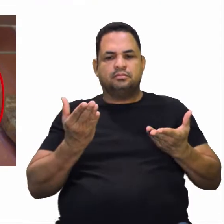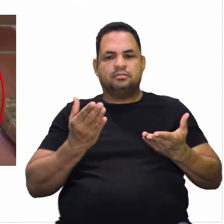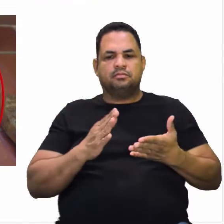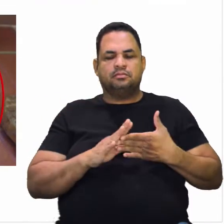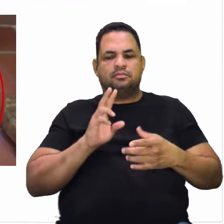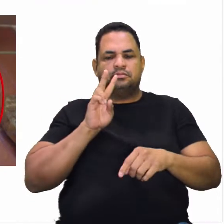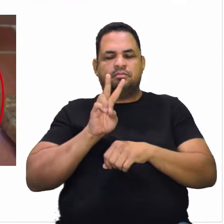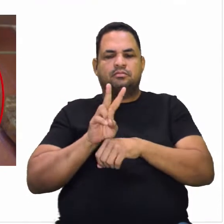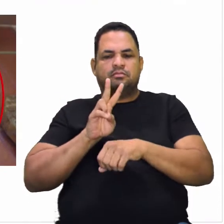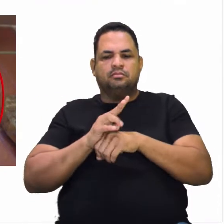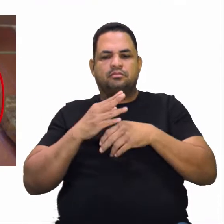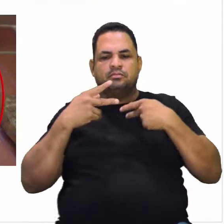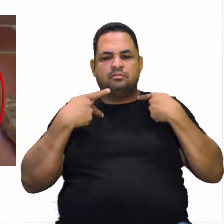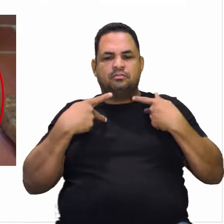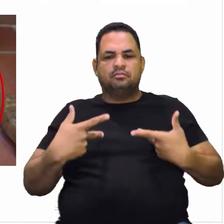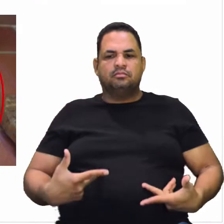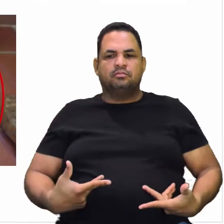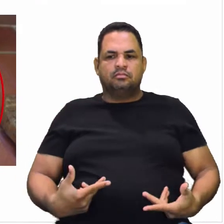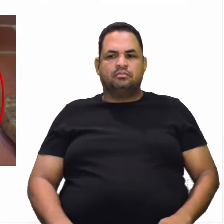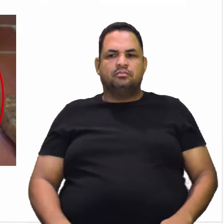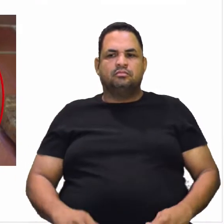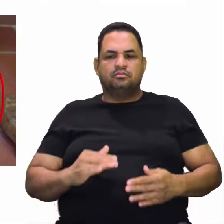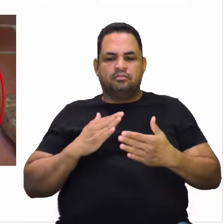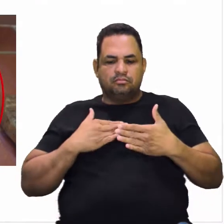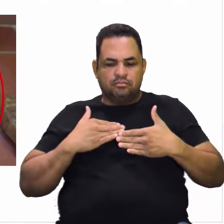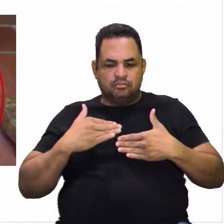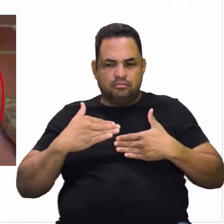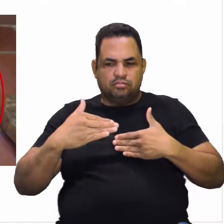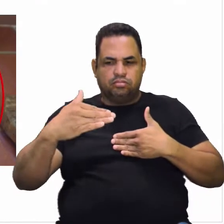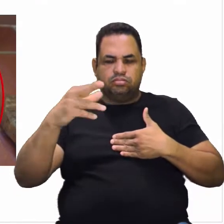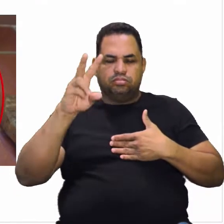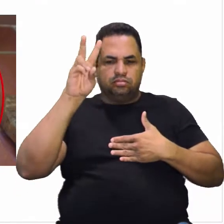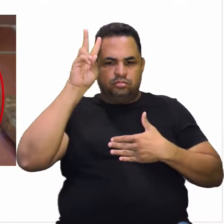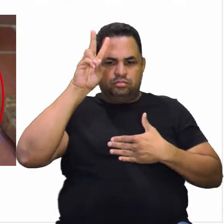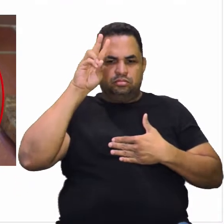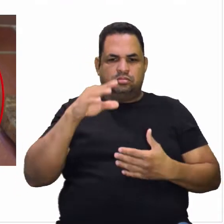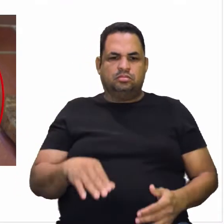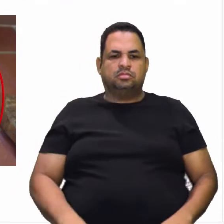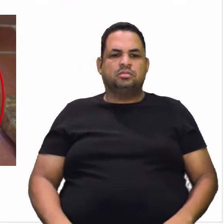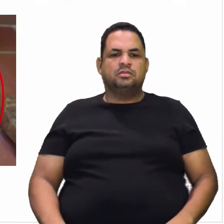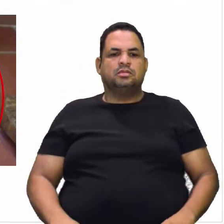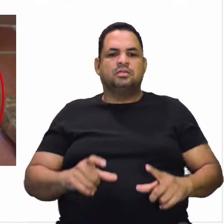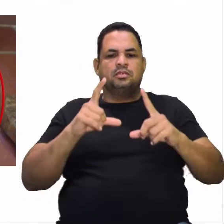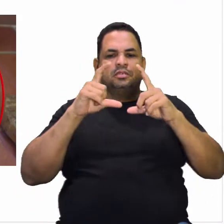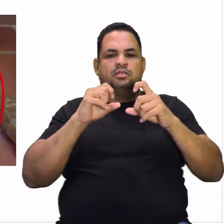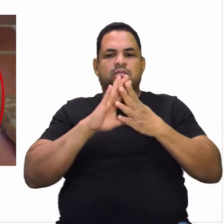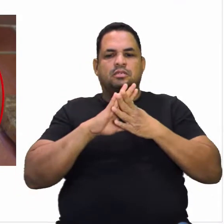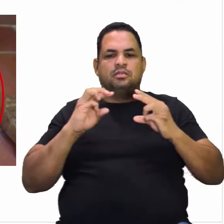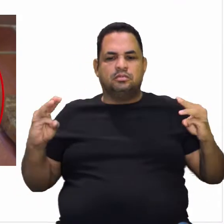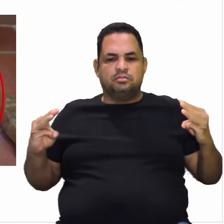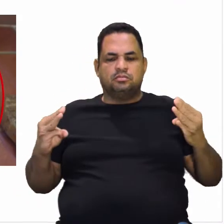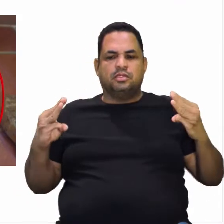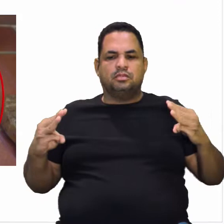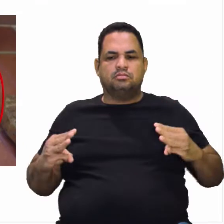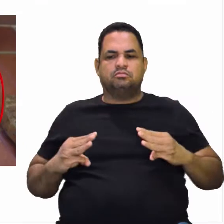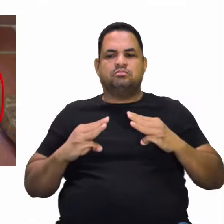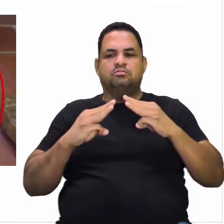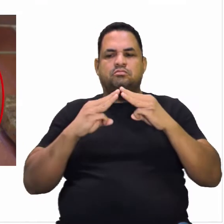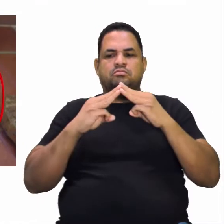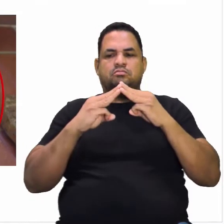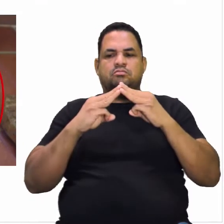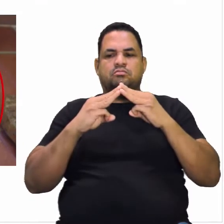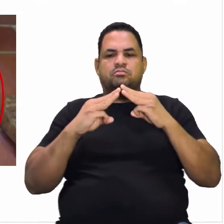como a preservação do corpo ao longo da história Essa múmia aí eu tirei no Museu do Vaticano. Lá no